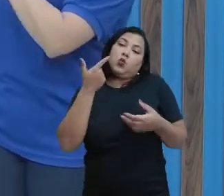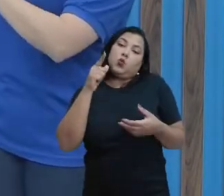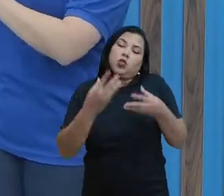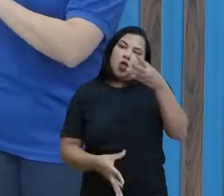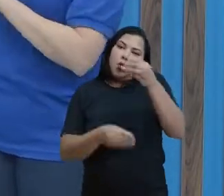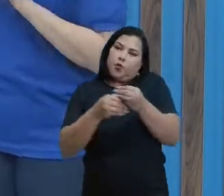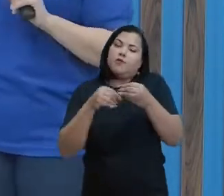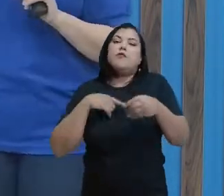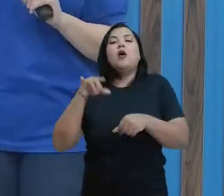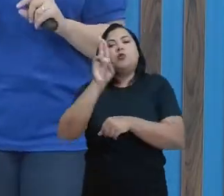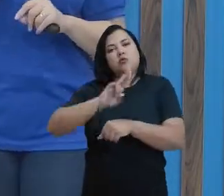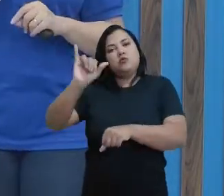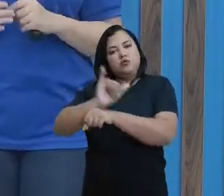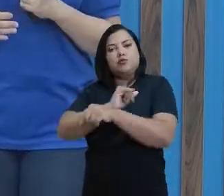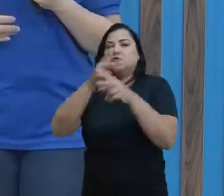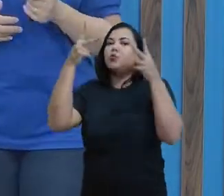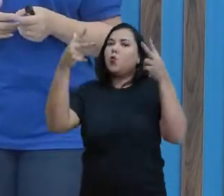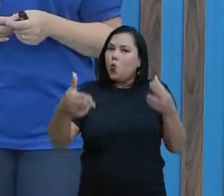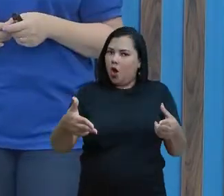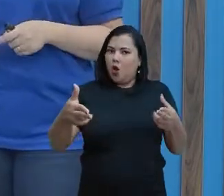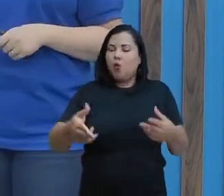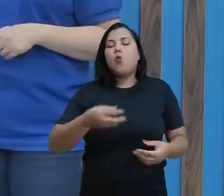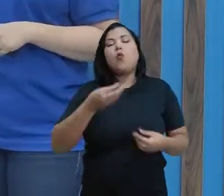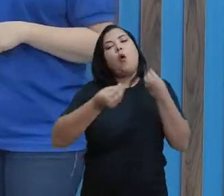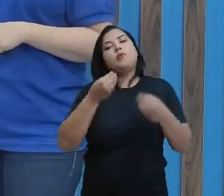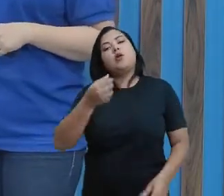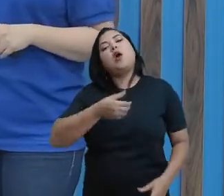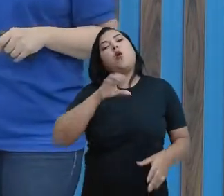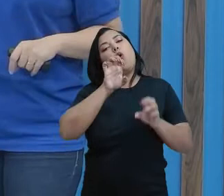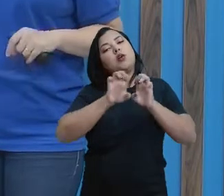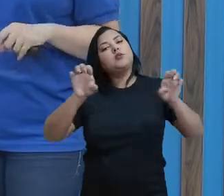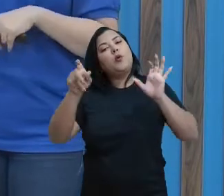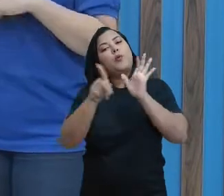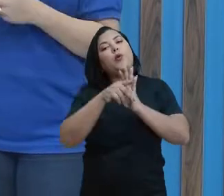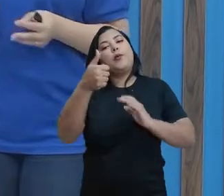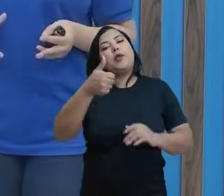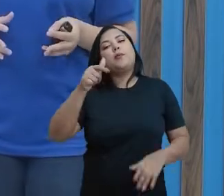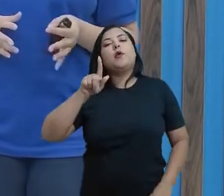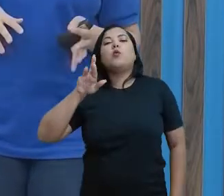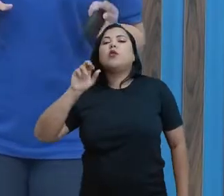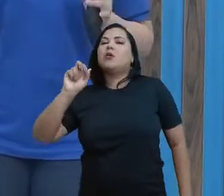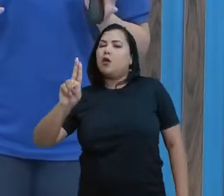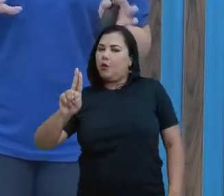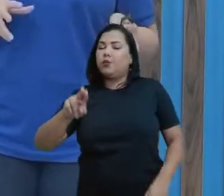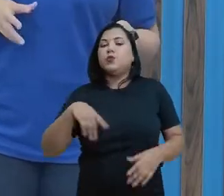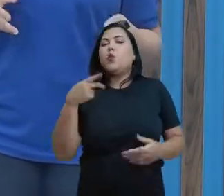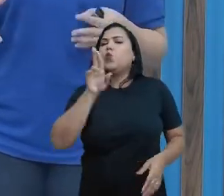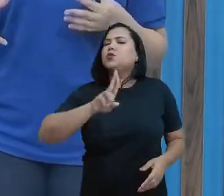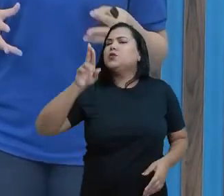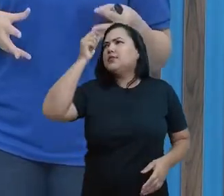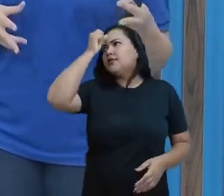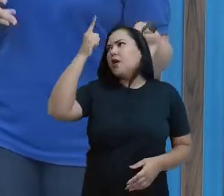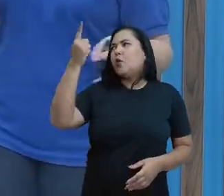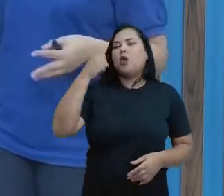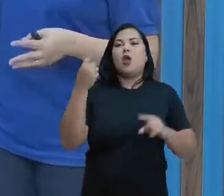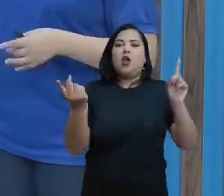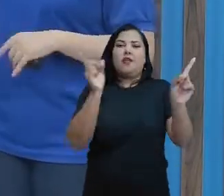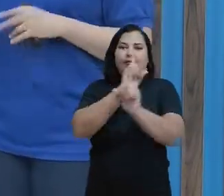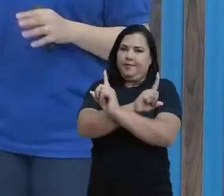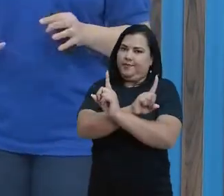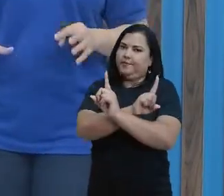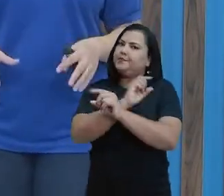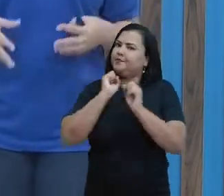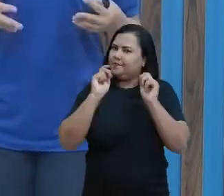usar essa mesma estratégia, resolvendo como se fosse uma equação do primeiro grau, utilizando a ideia das operações